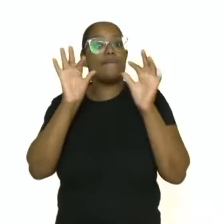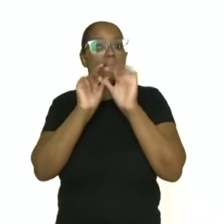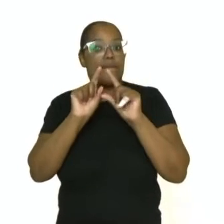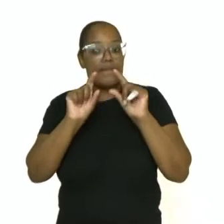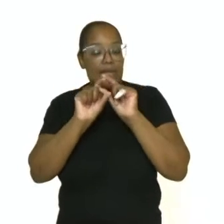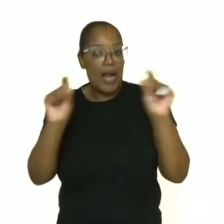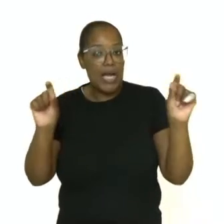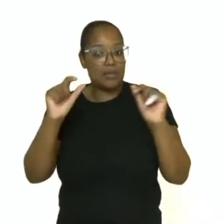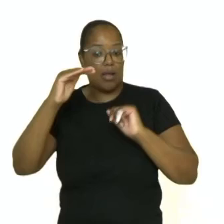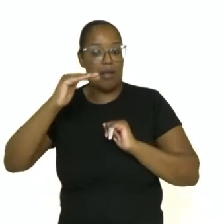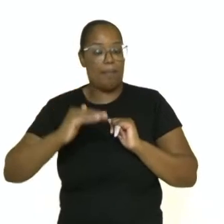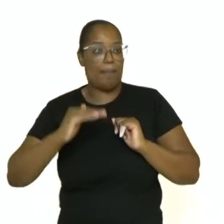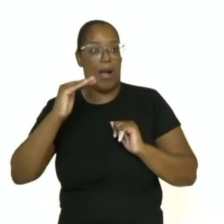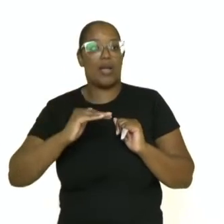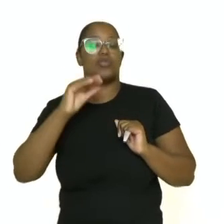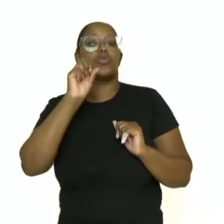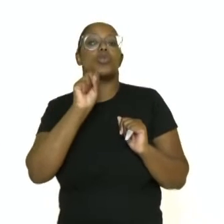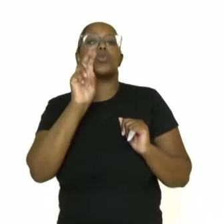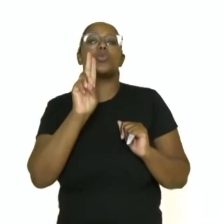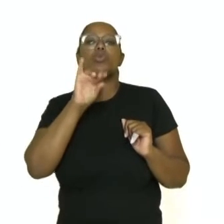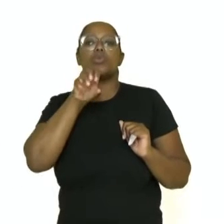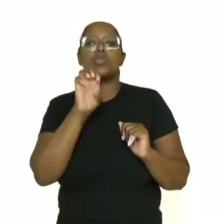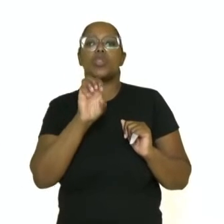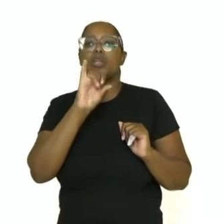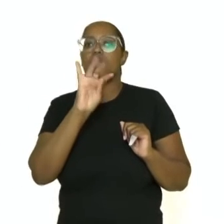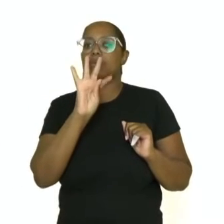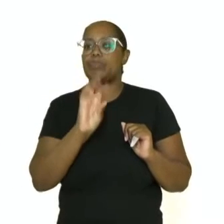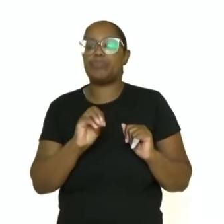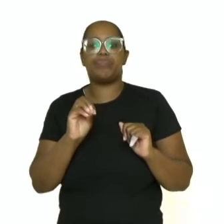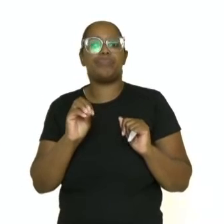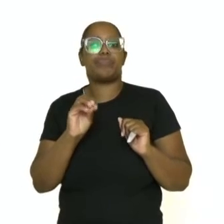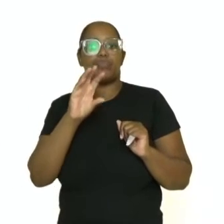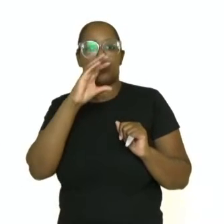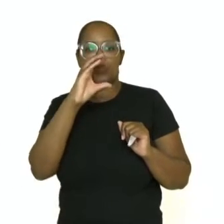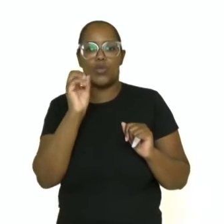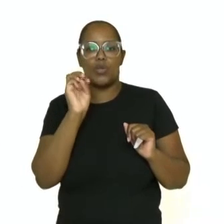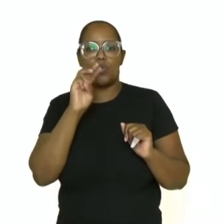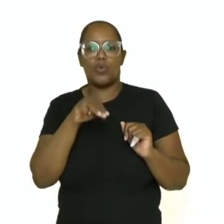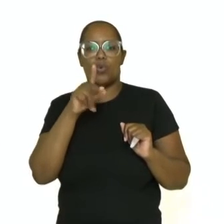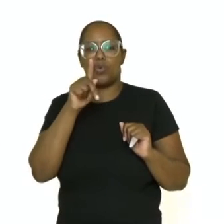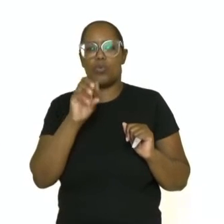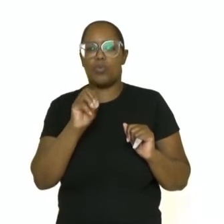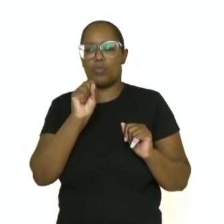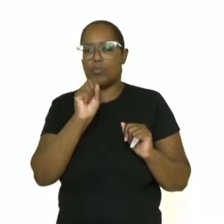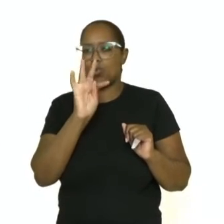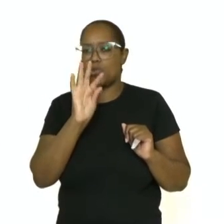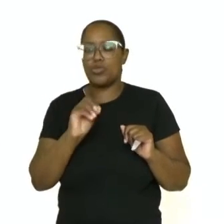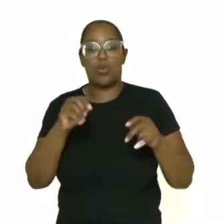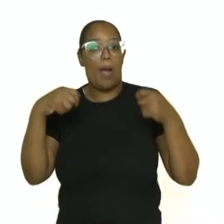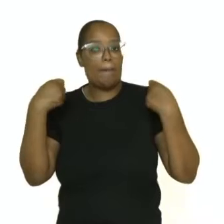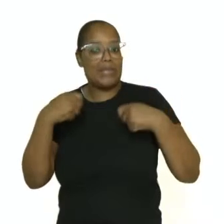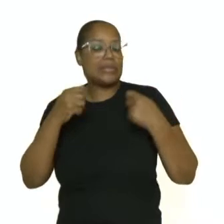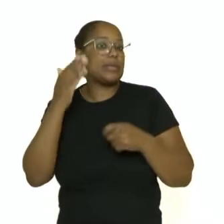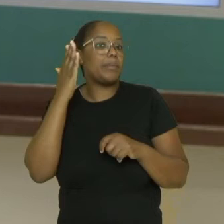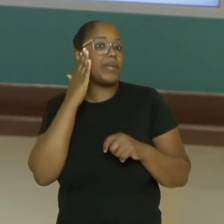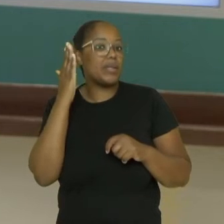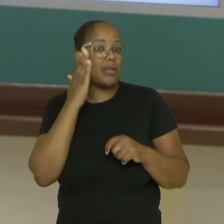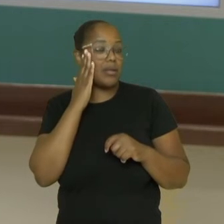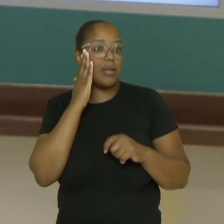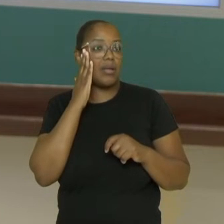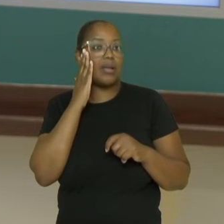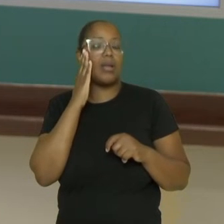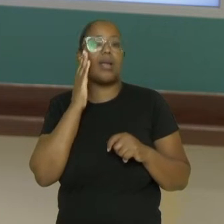né, a ideia de sujeito composto, né, nós precisamos entender, né? O que é o sujeito composto? Aquele que